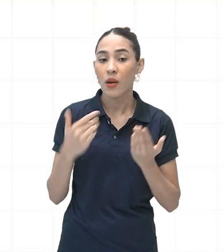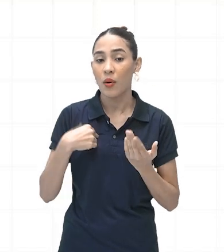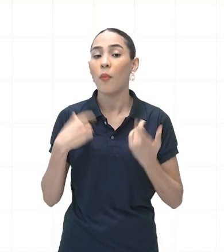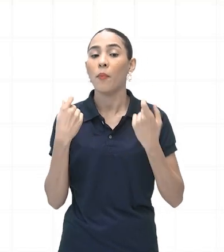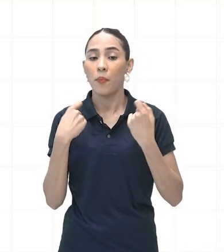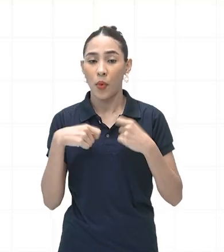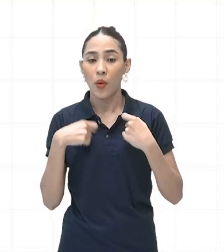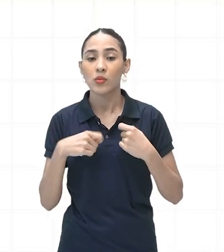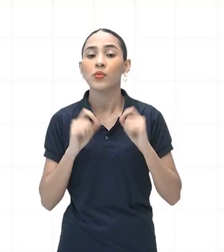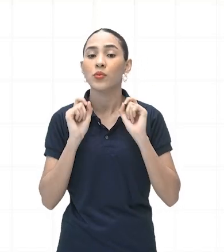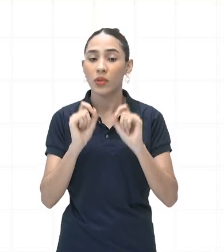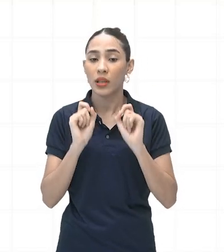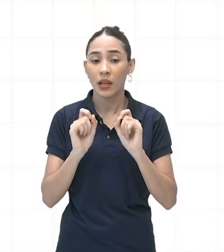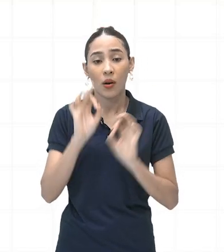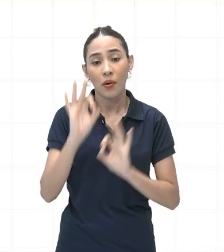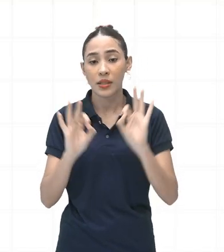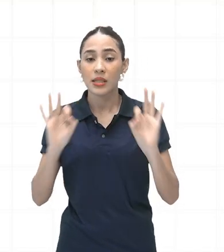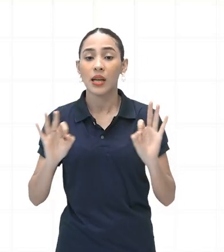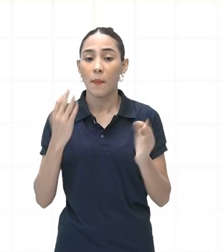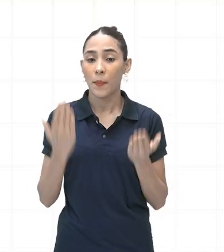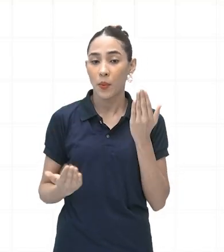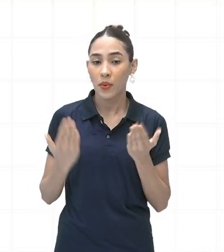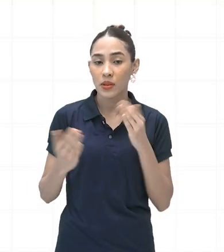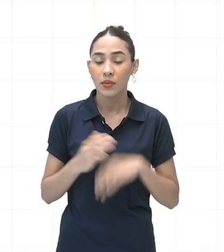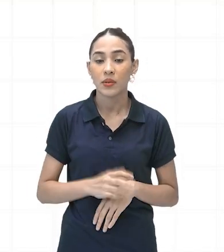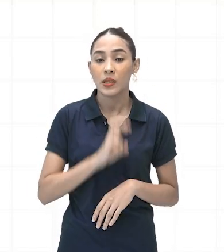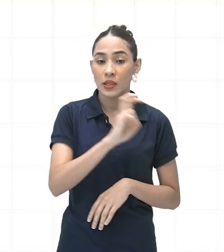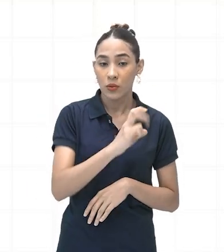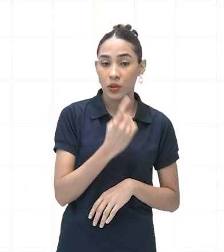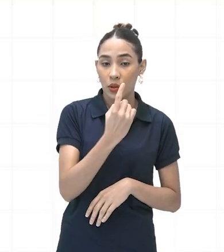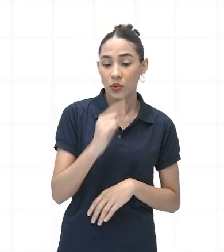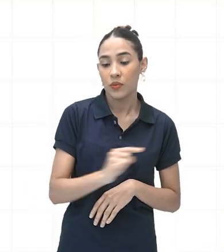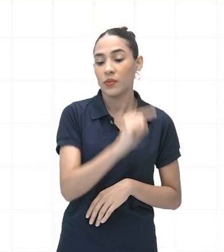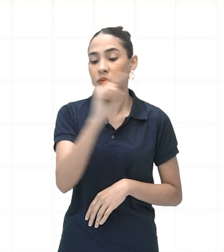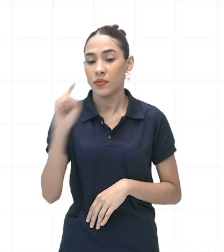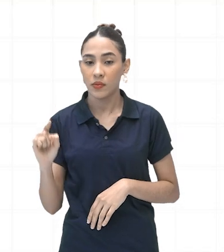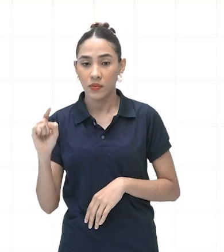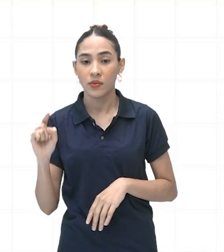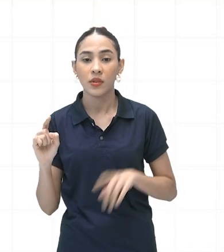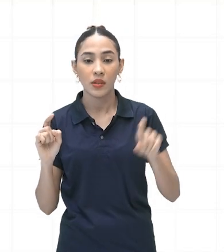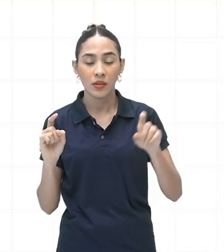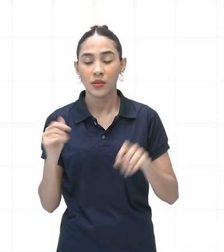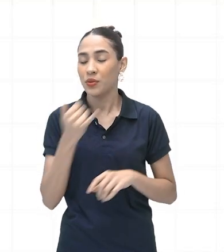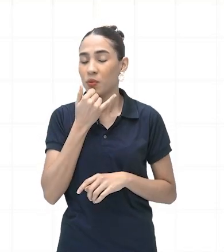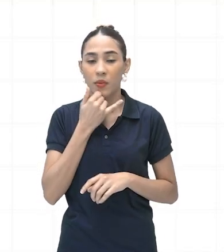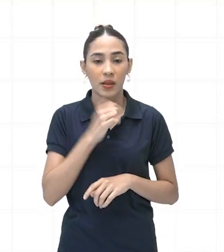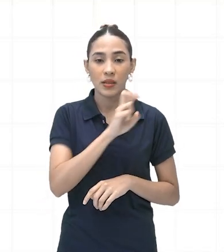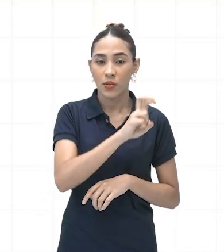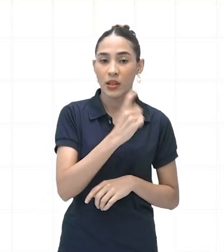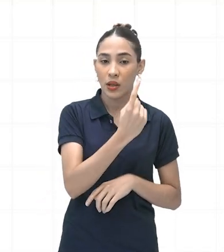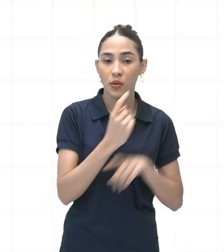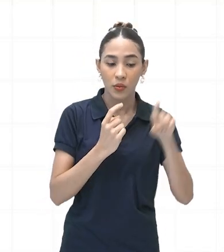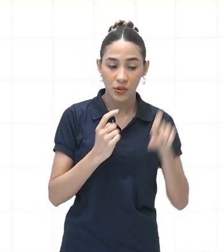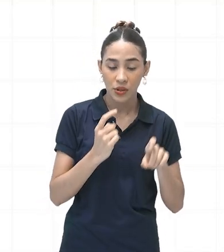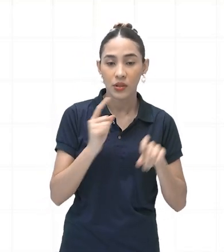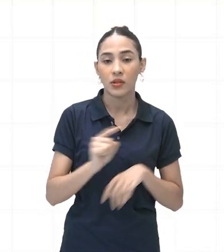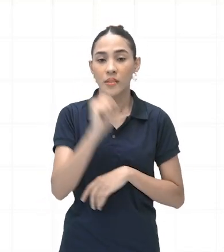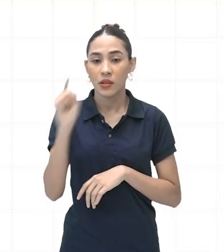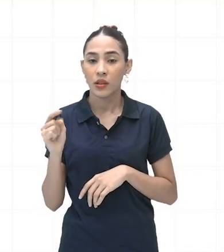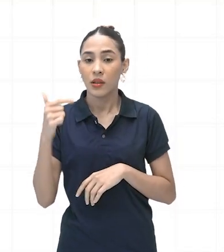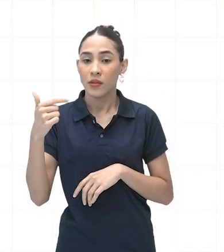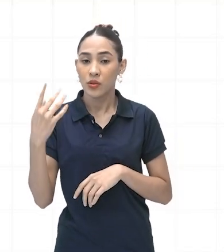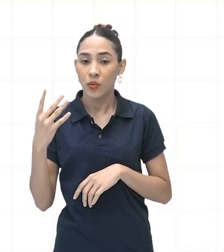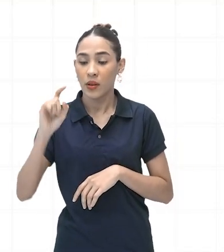posso simplesmente montar a proporção. Então, 51 está para x, assim como 24 está